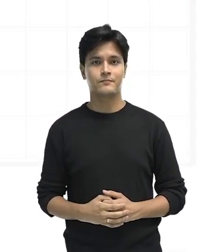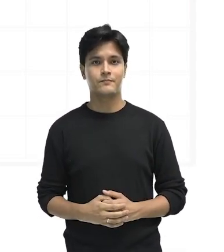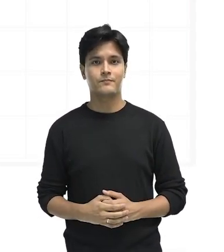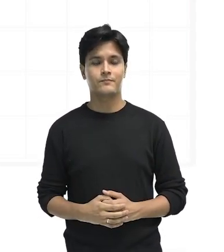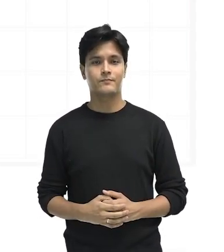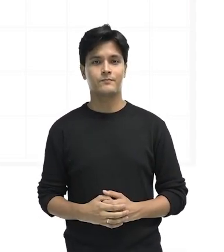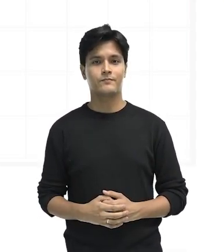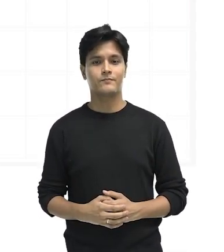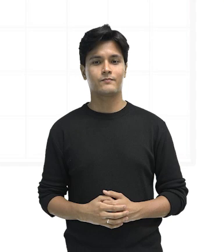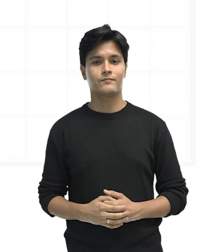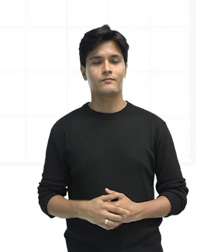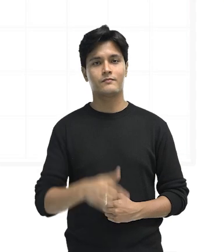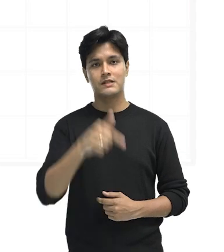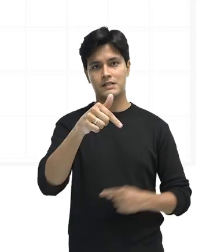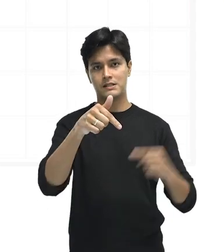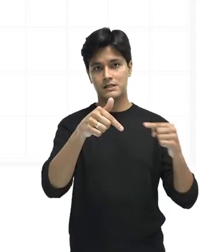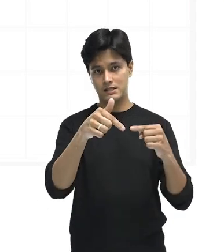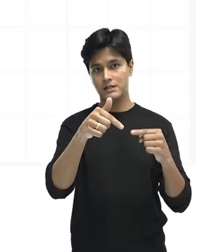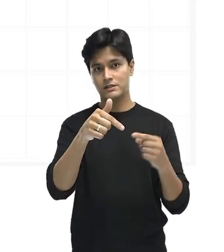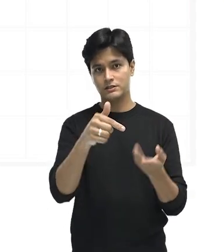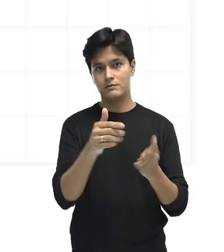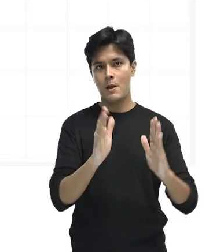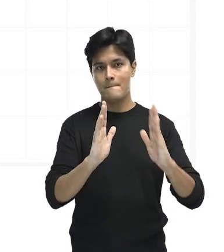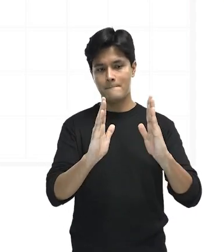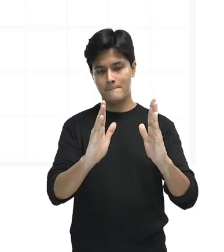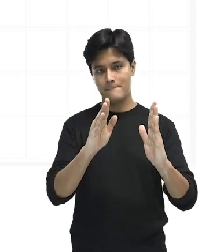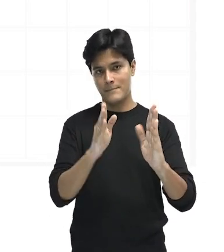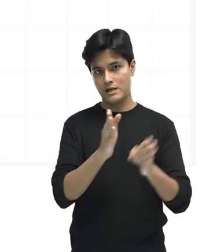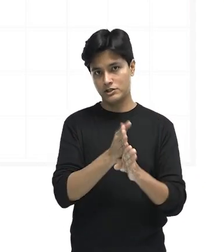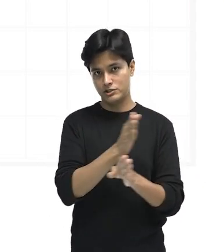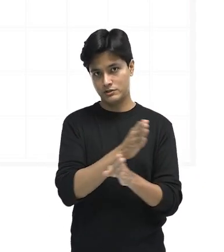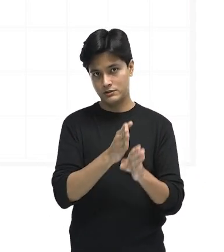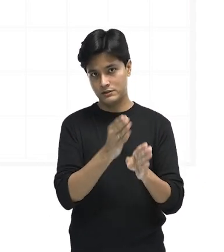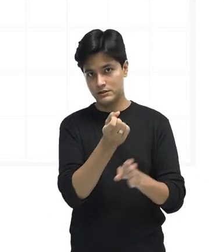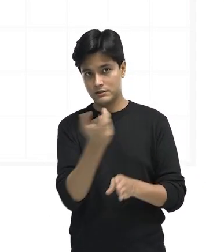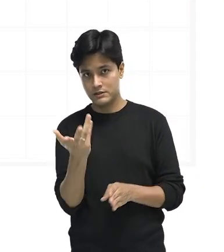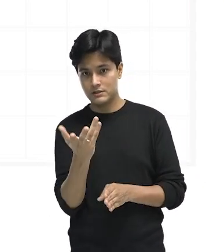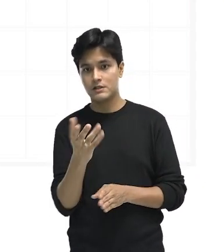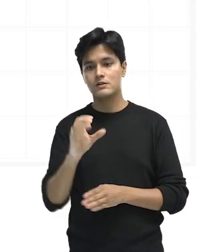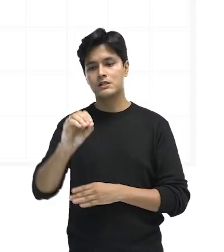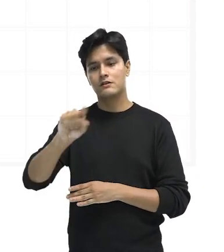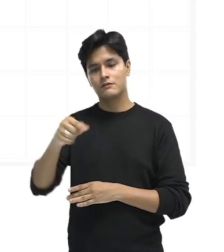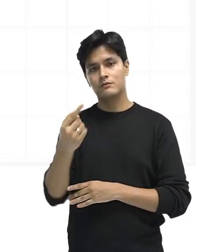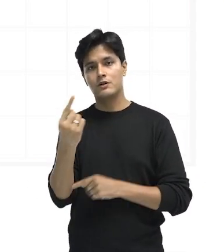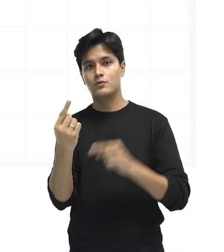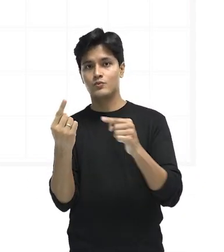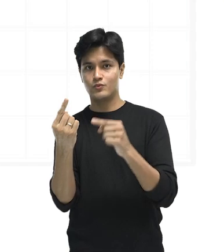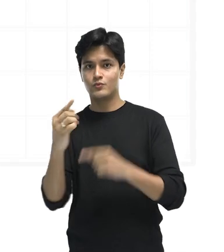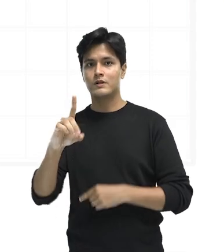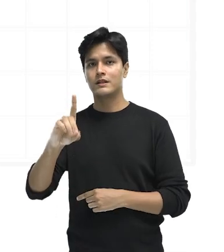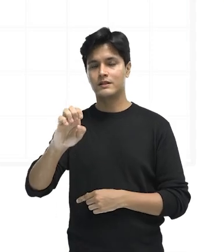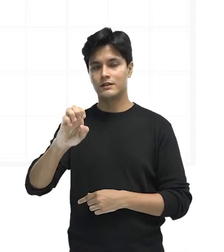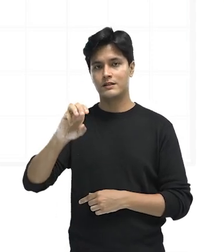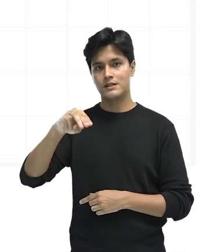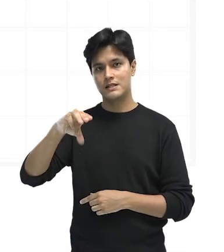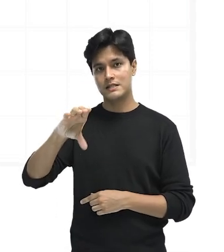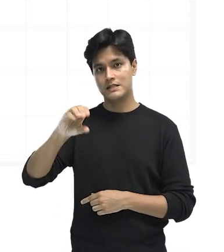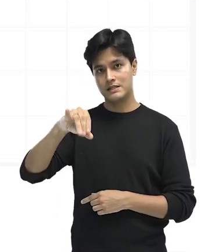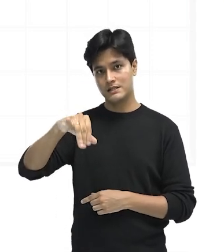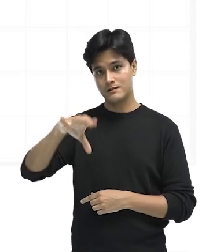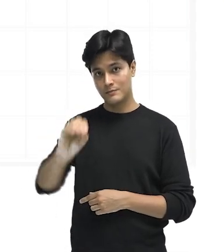7, parte inteira. 0,1 são os décimos, né?